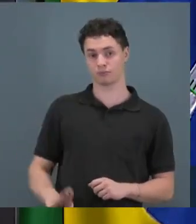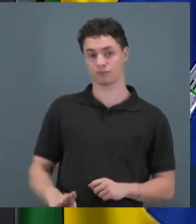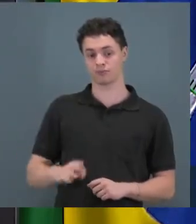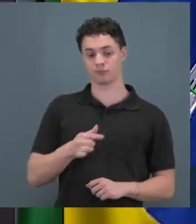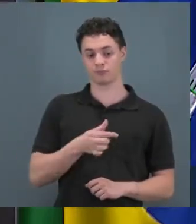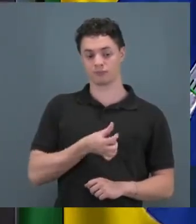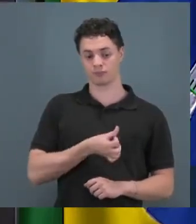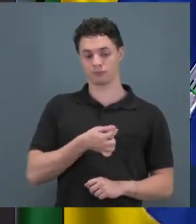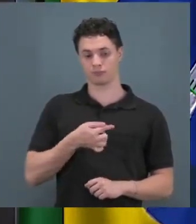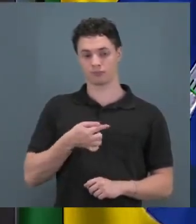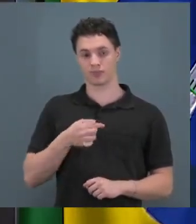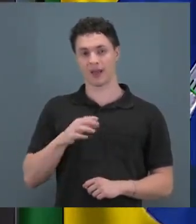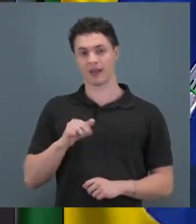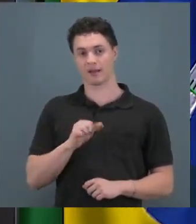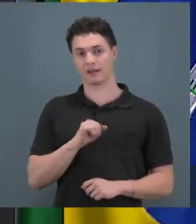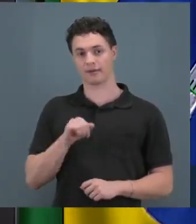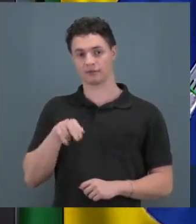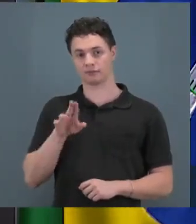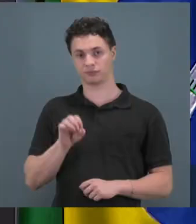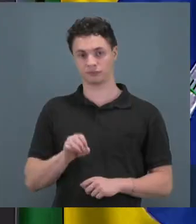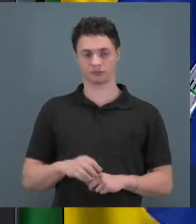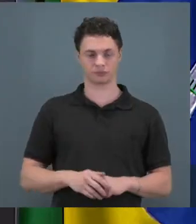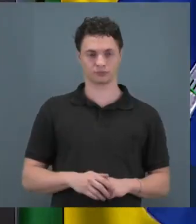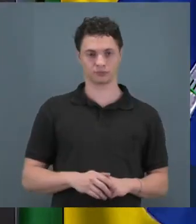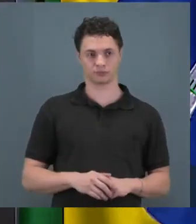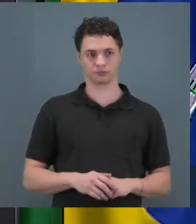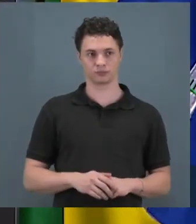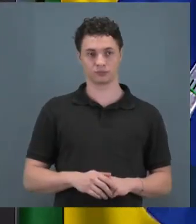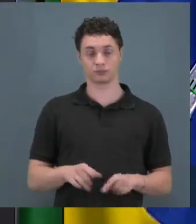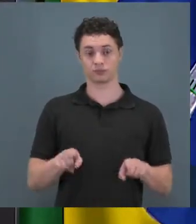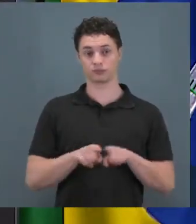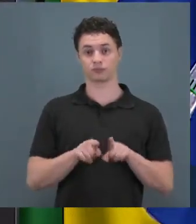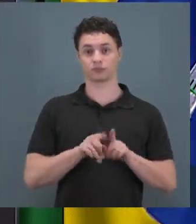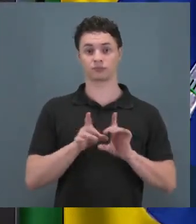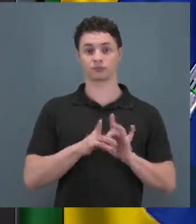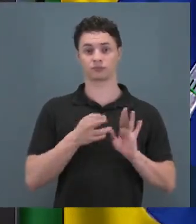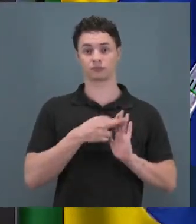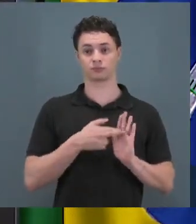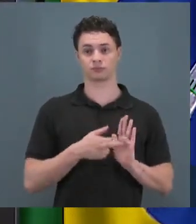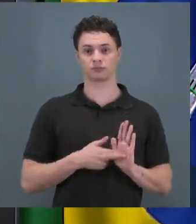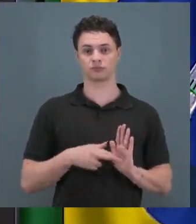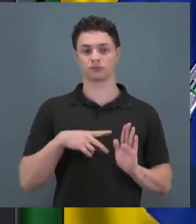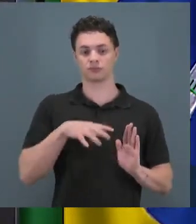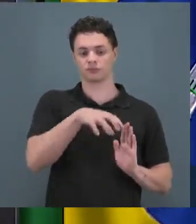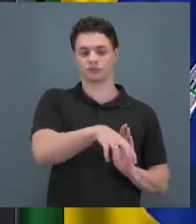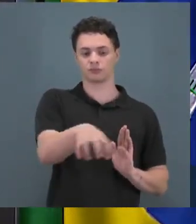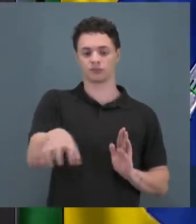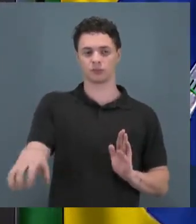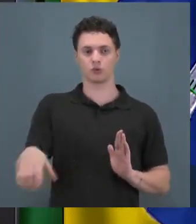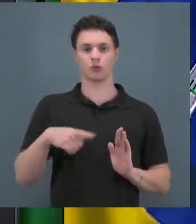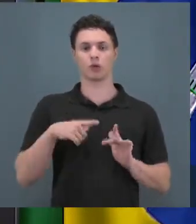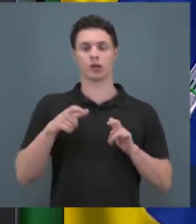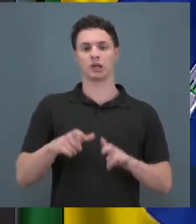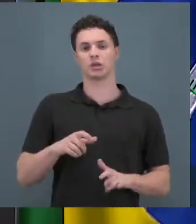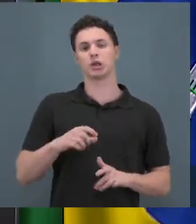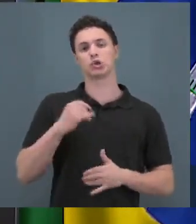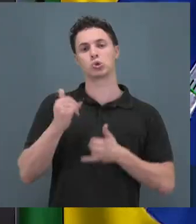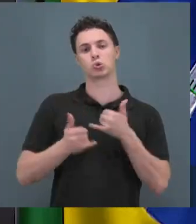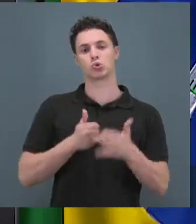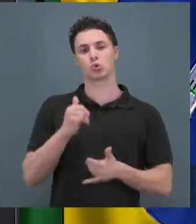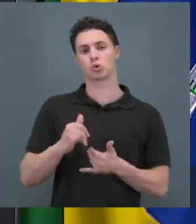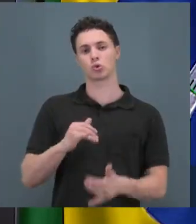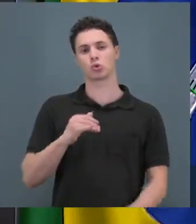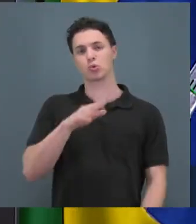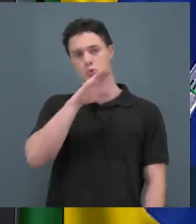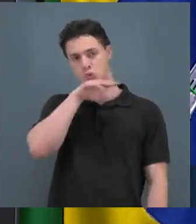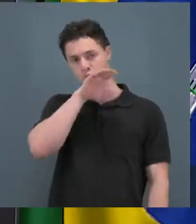67 cassinos e, de quebra, a regularização de milhares de pontos de jogo do bicho.